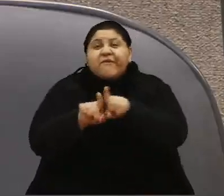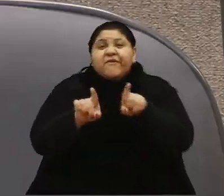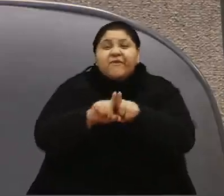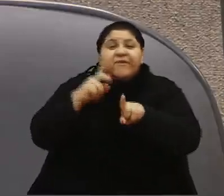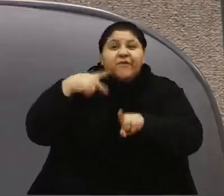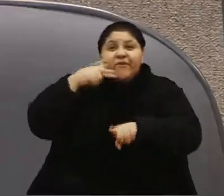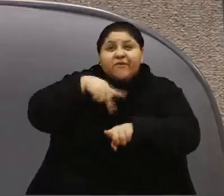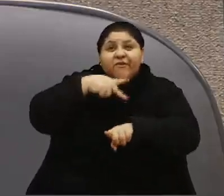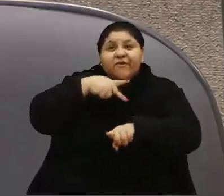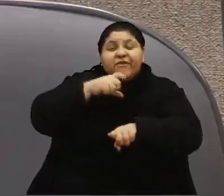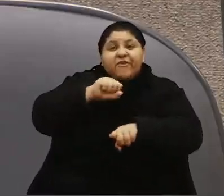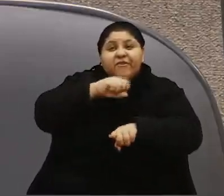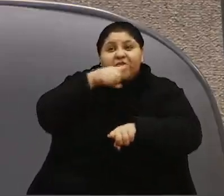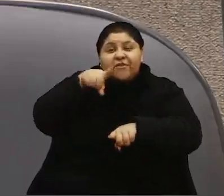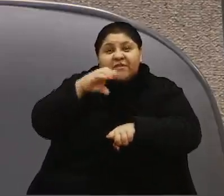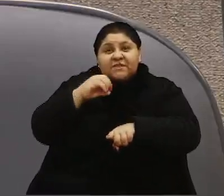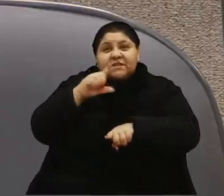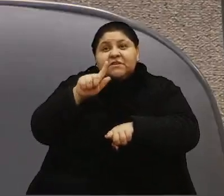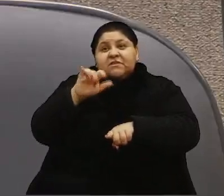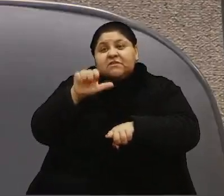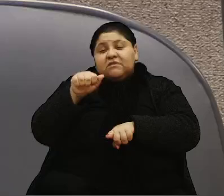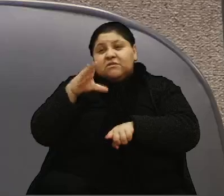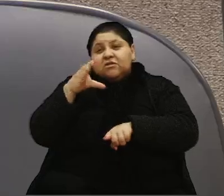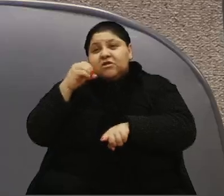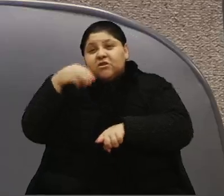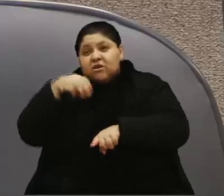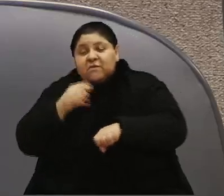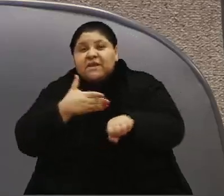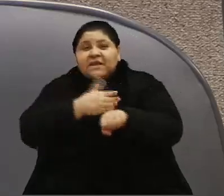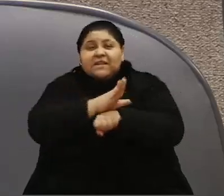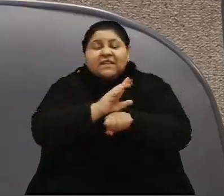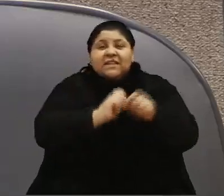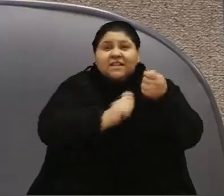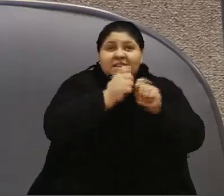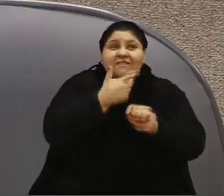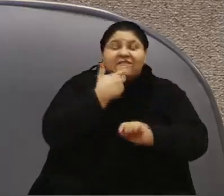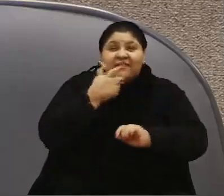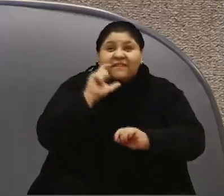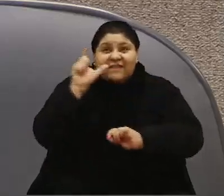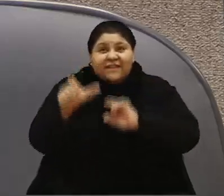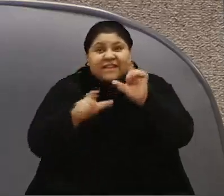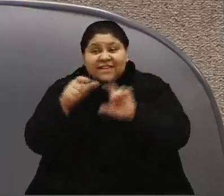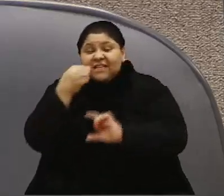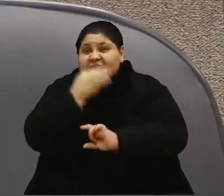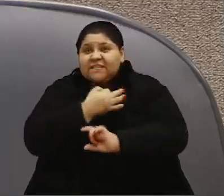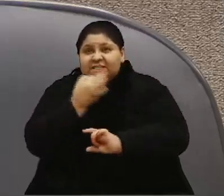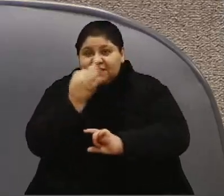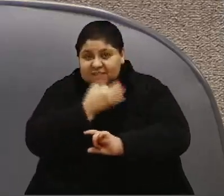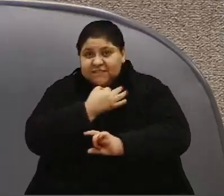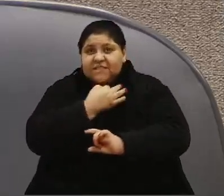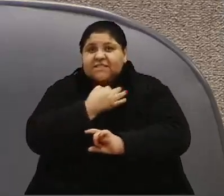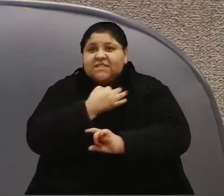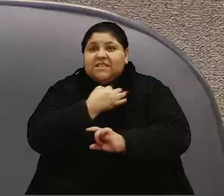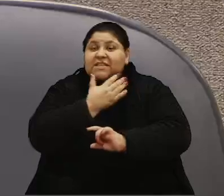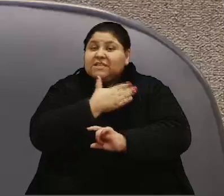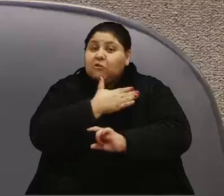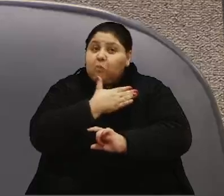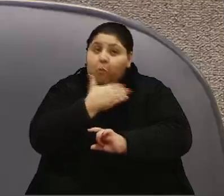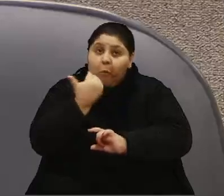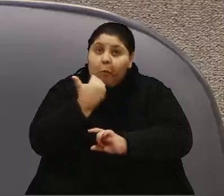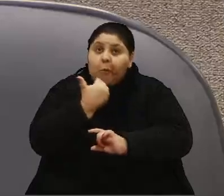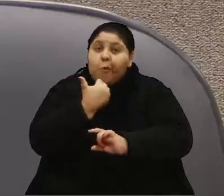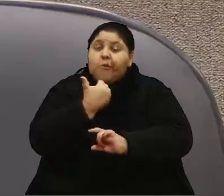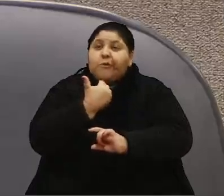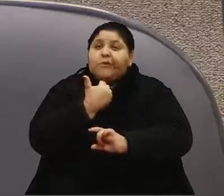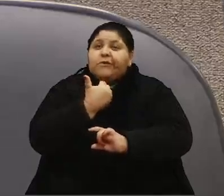do São Jácomo e a entrada do Industrial. E a gente está falando de pessoas de Caxias que estão morrendo, pessoas